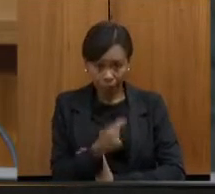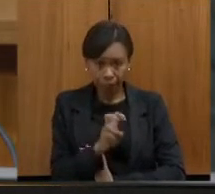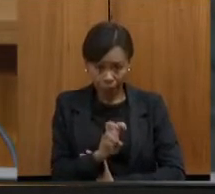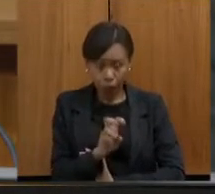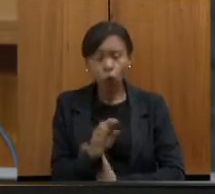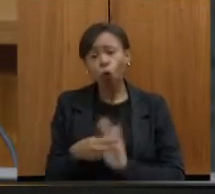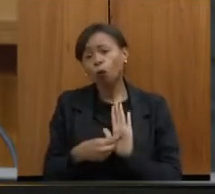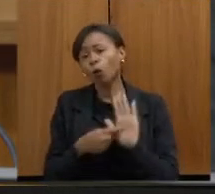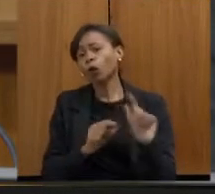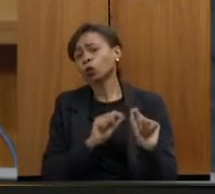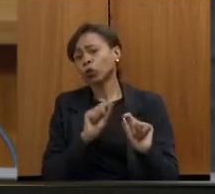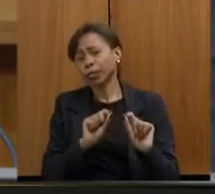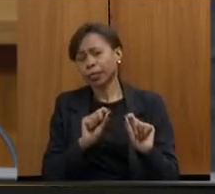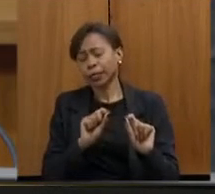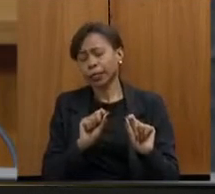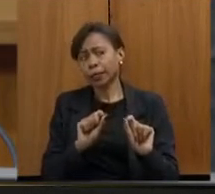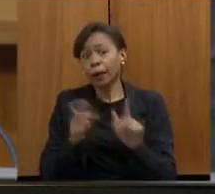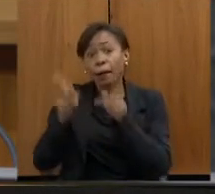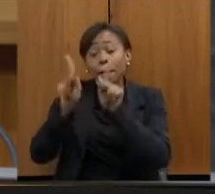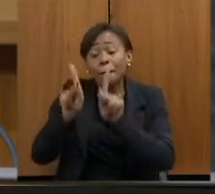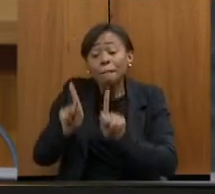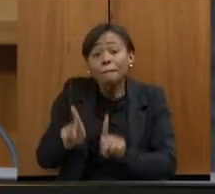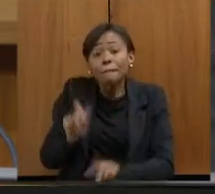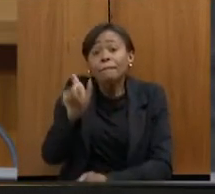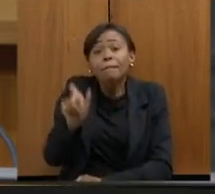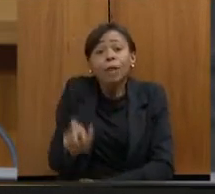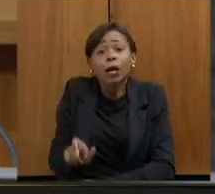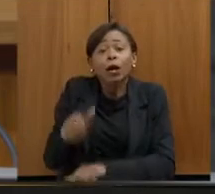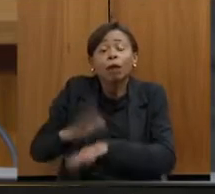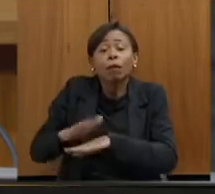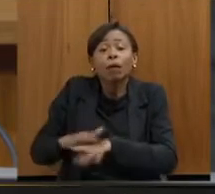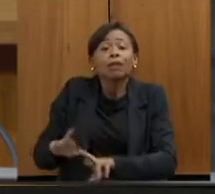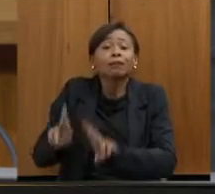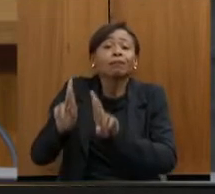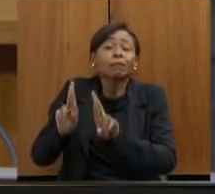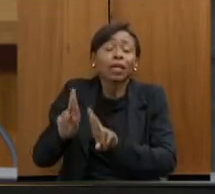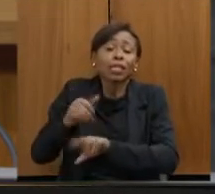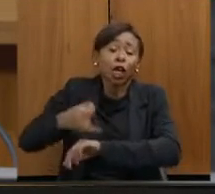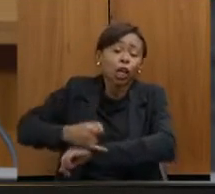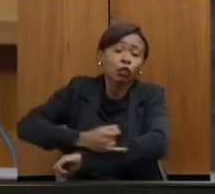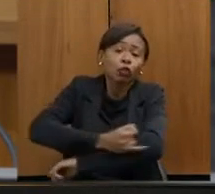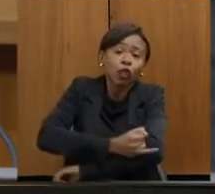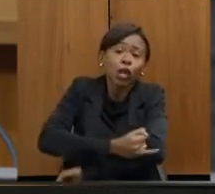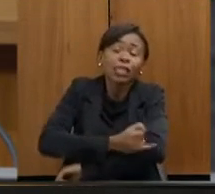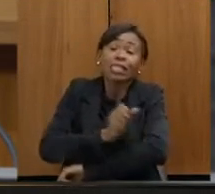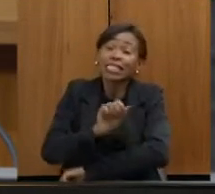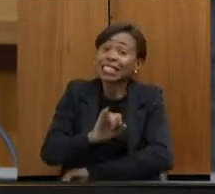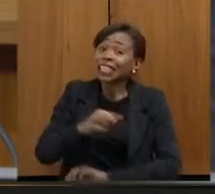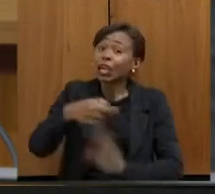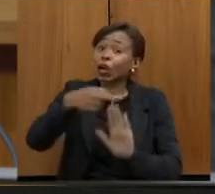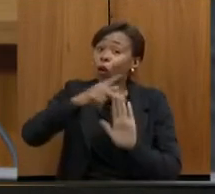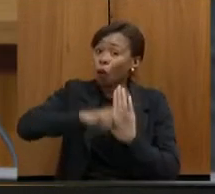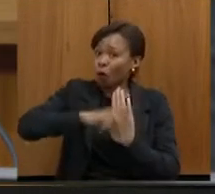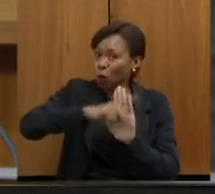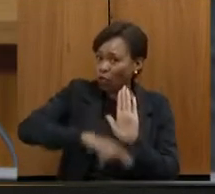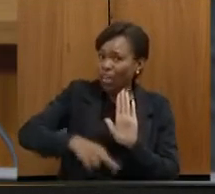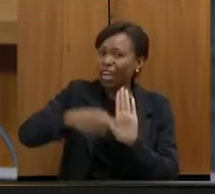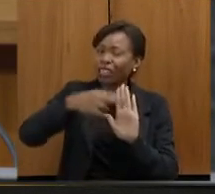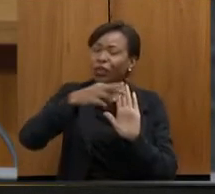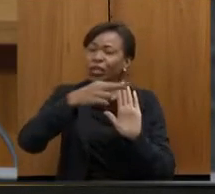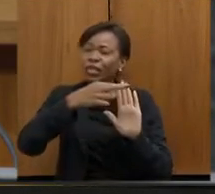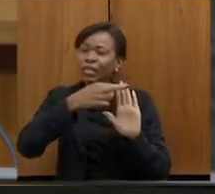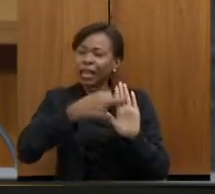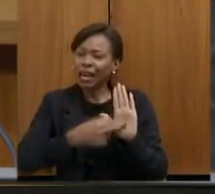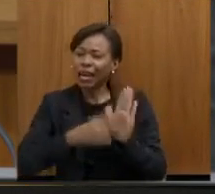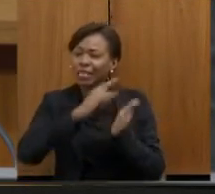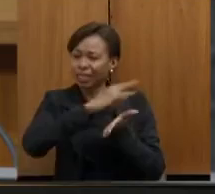alguém precisa assumir a demanda de infraestrutura sempre que for fazer um projeto de regularização fundiária. Então, como a gente está diante de um